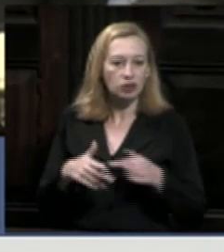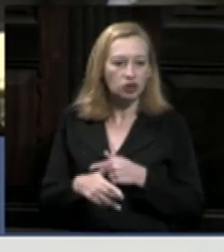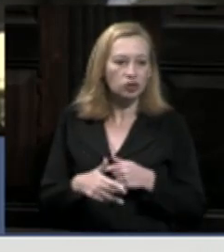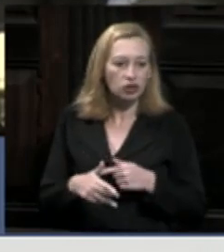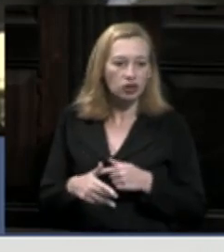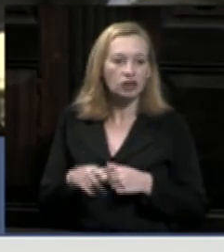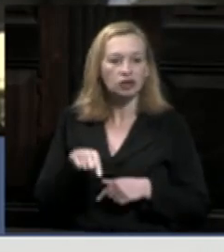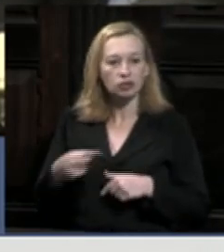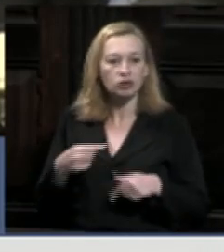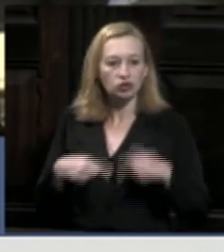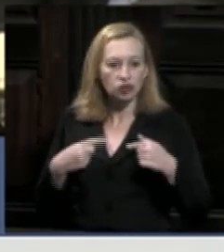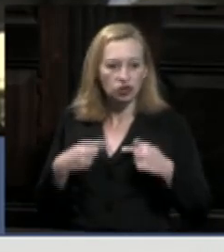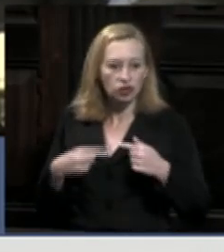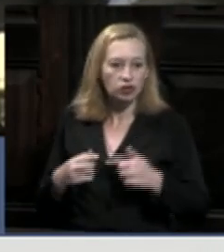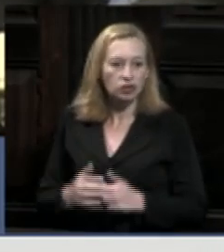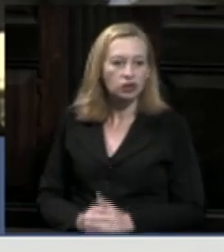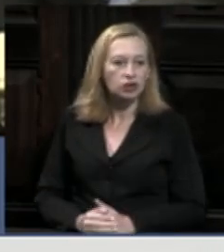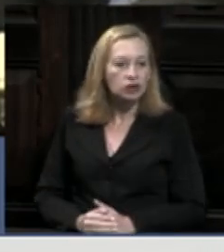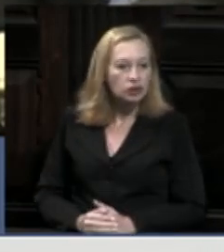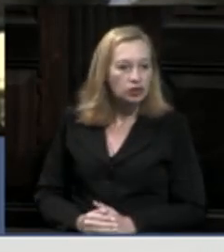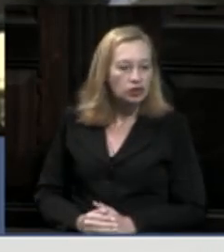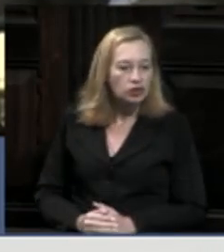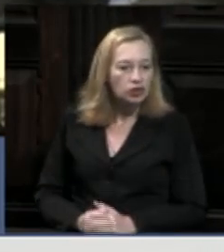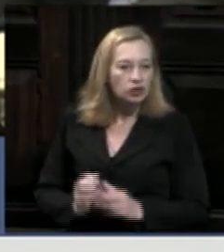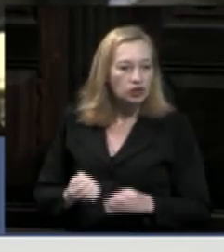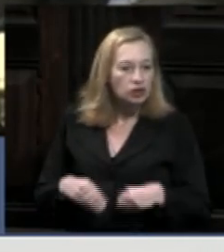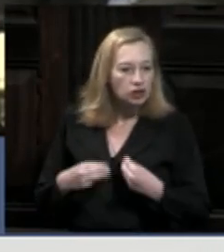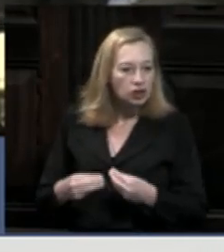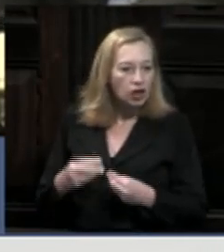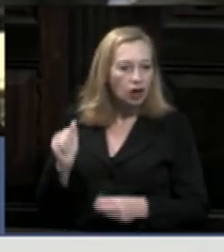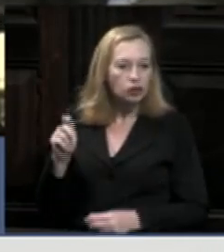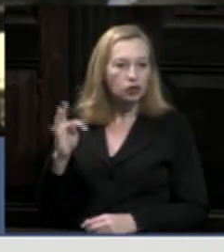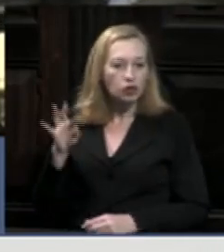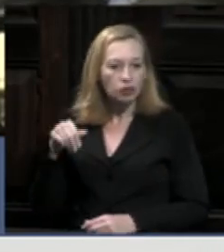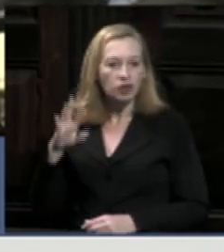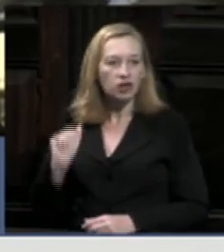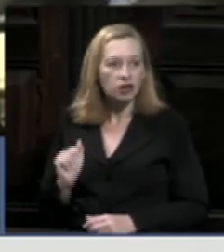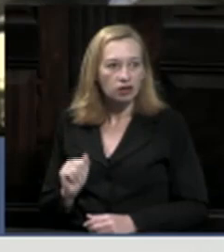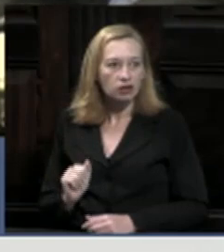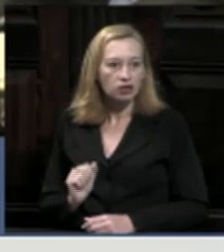substitutivo garante a autonomia das universidades nisso